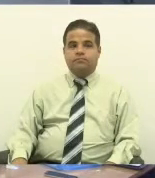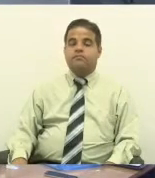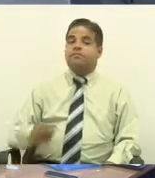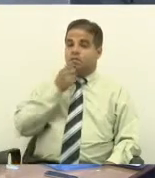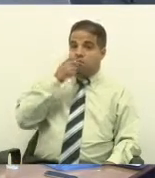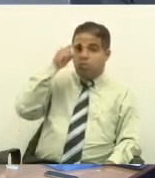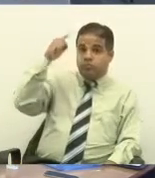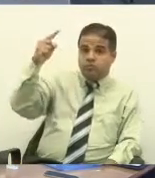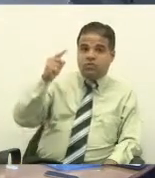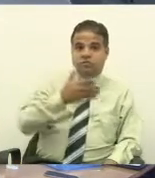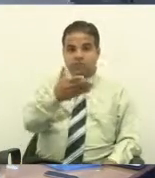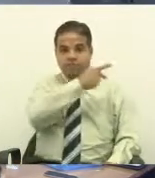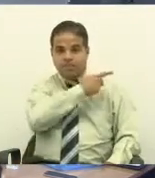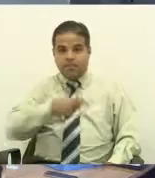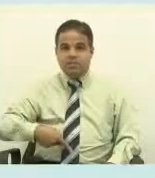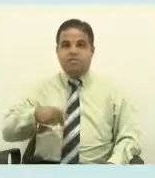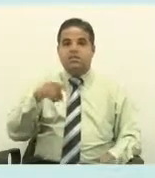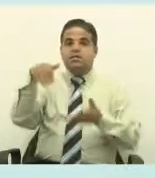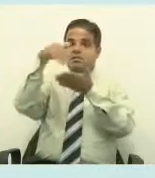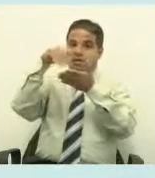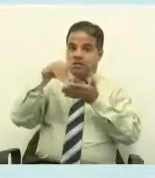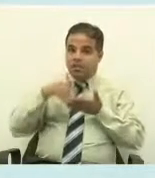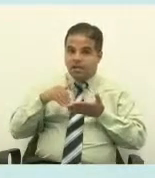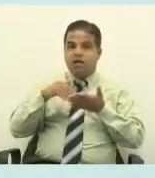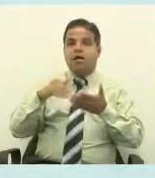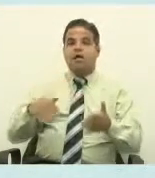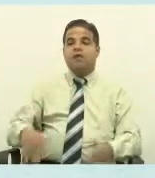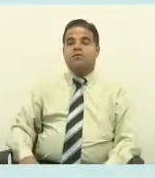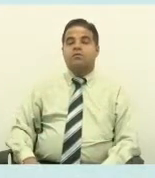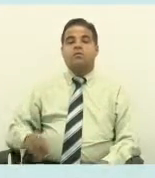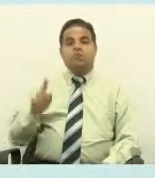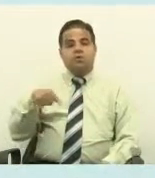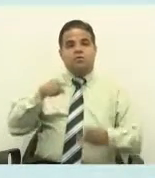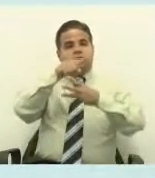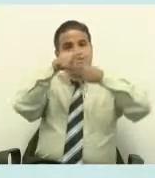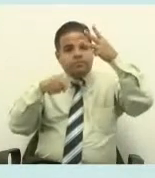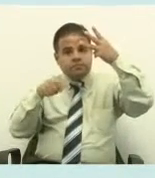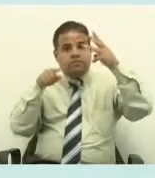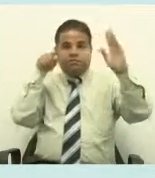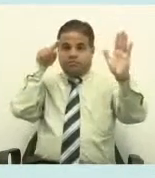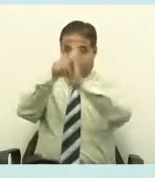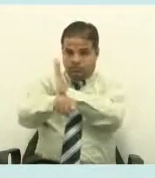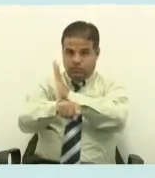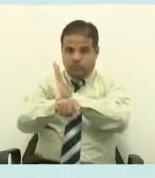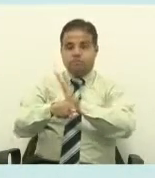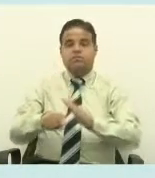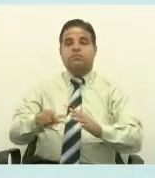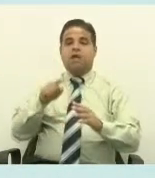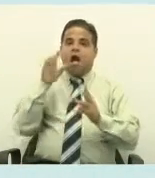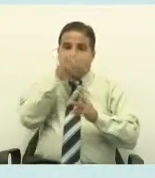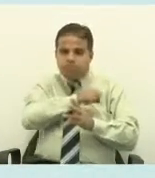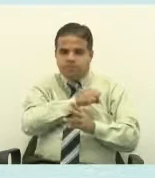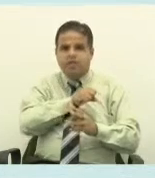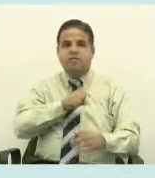Bom dia, presidente. Bom dia, secretário. São 3 perguntas